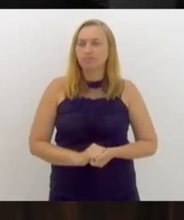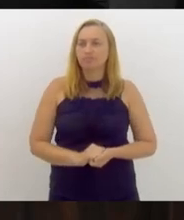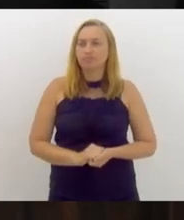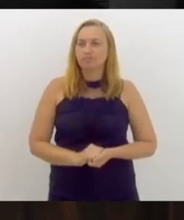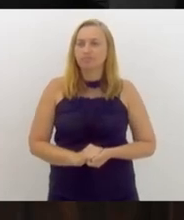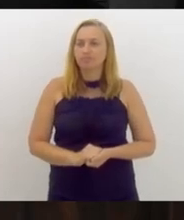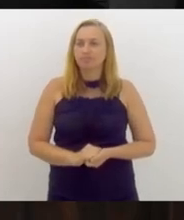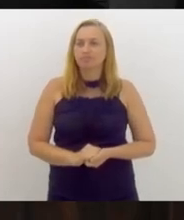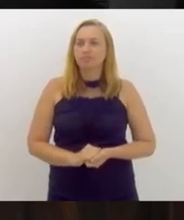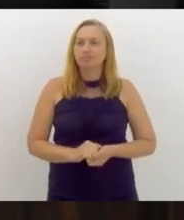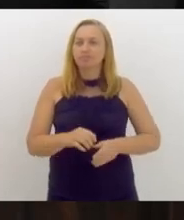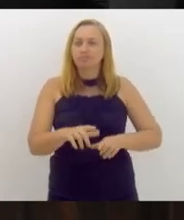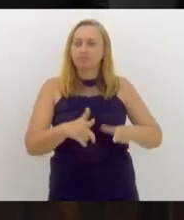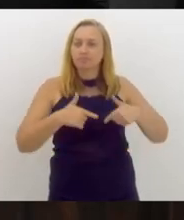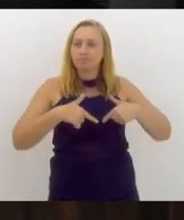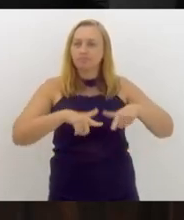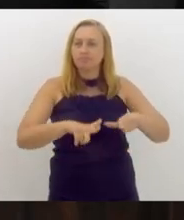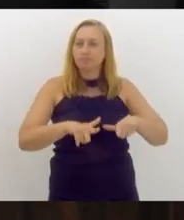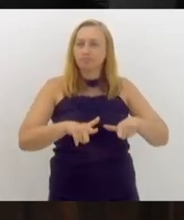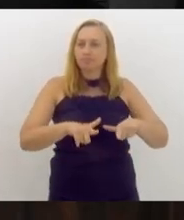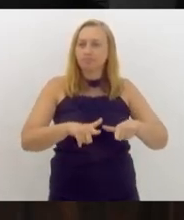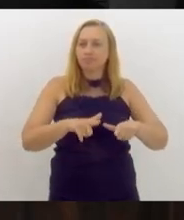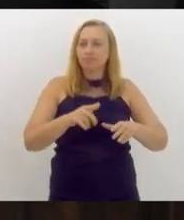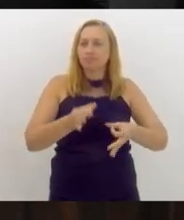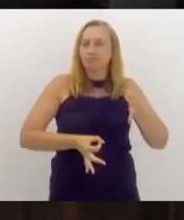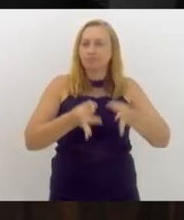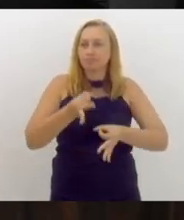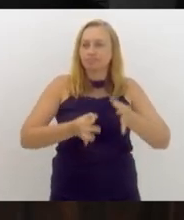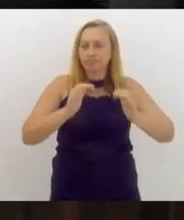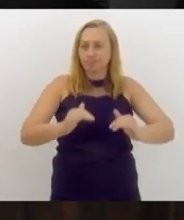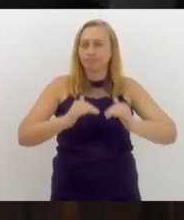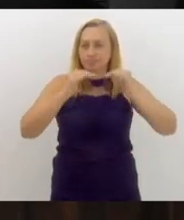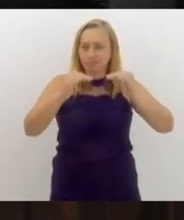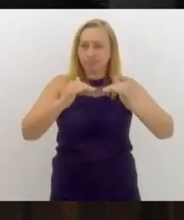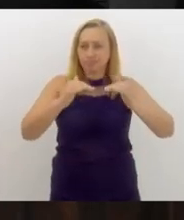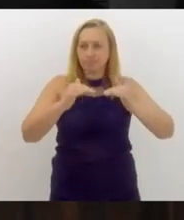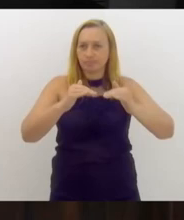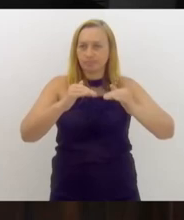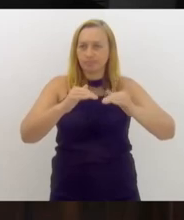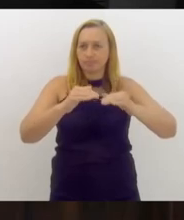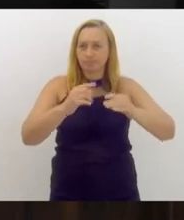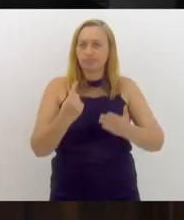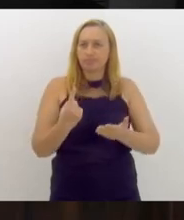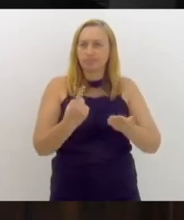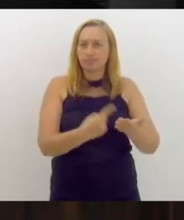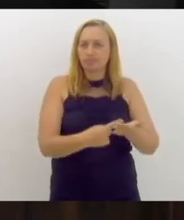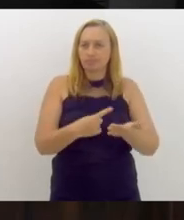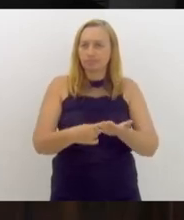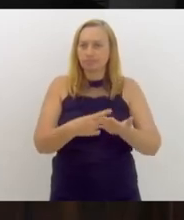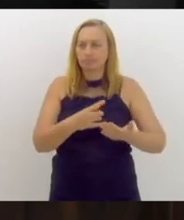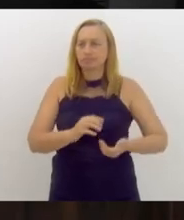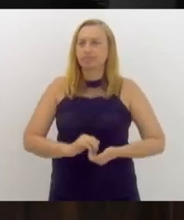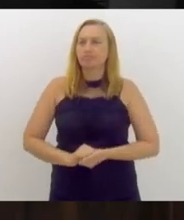exibiu o diploma expedido pelo Tribunal Regional Eleitoral e prestou o compromisso regimental.